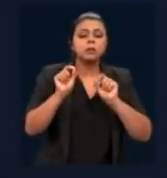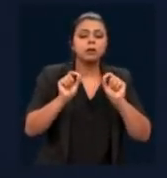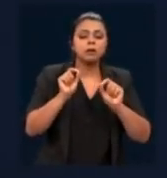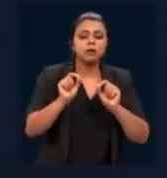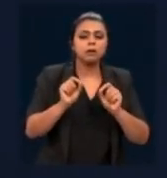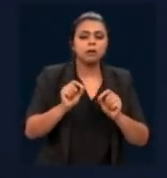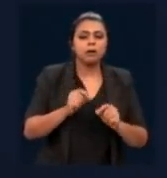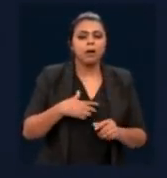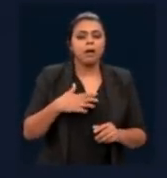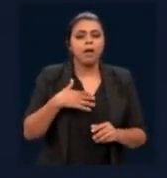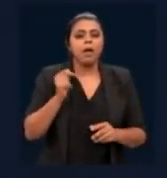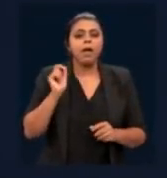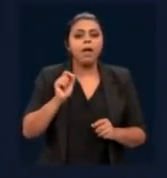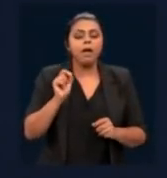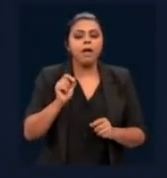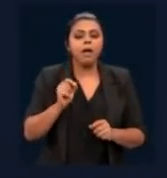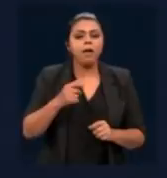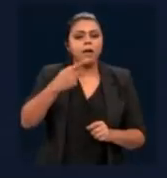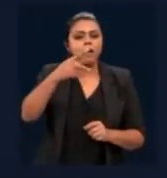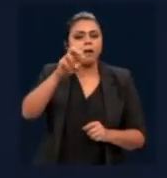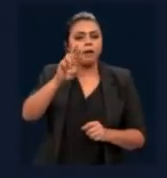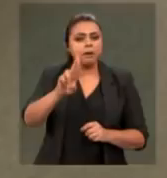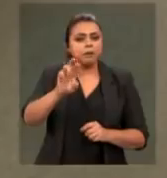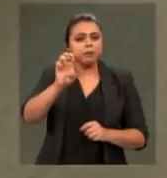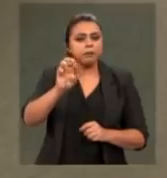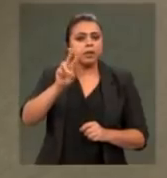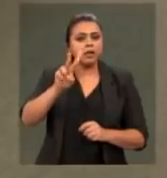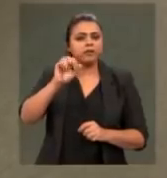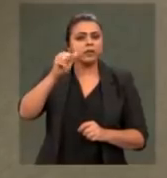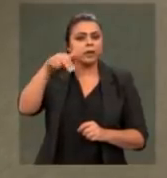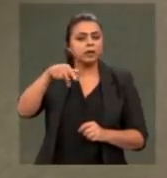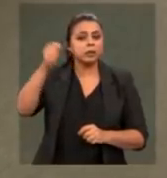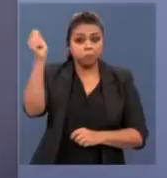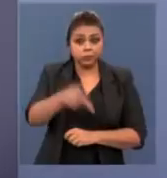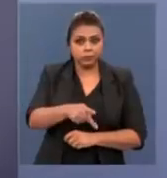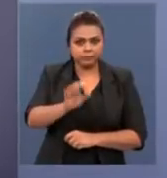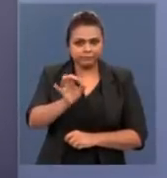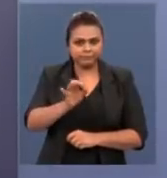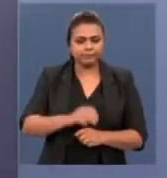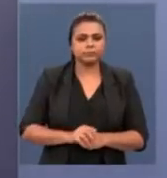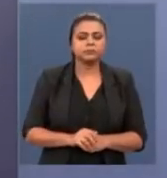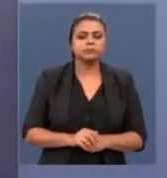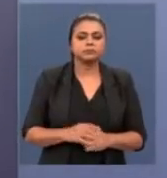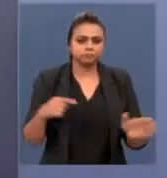previdência é o tema da sua pergunta por favor 30 segundos andré